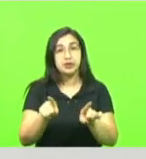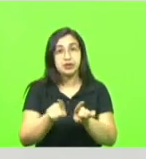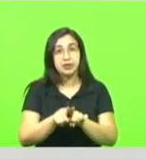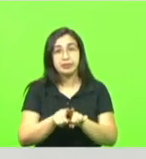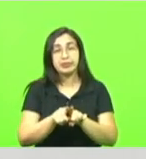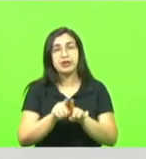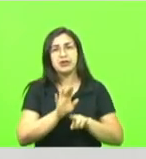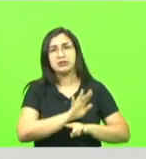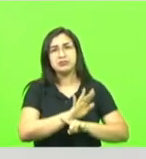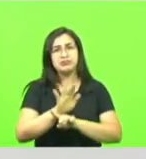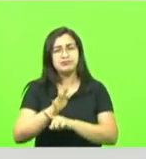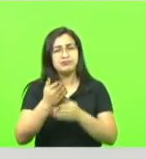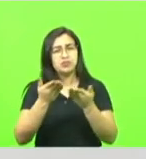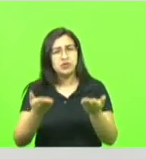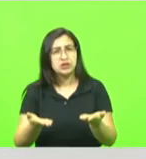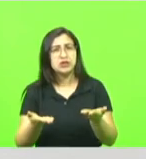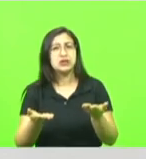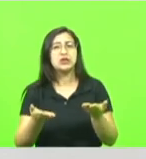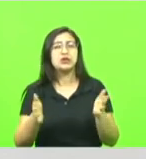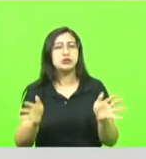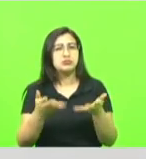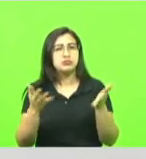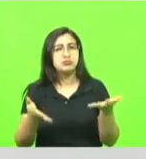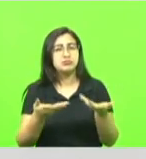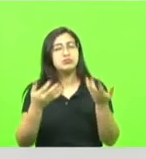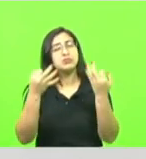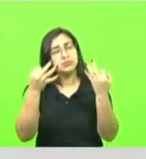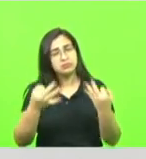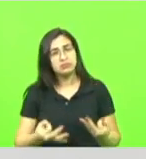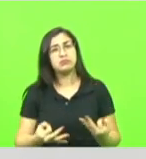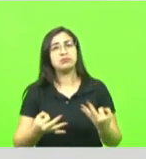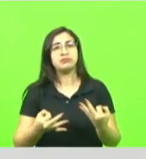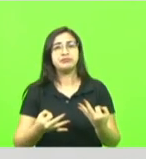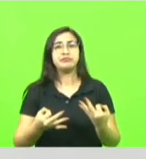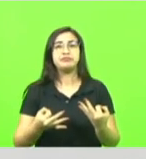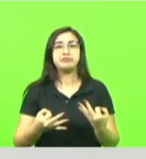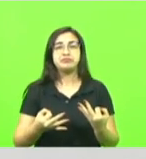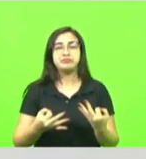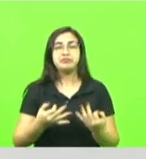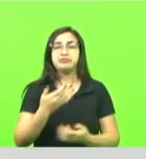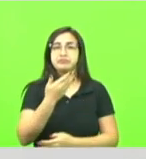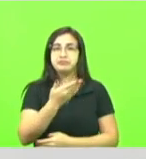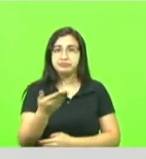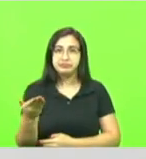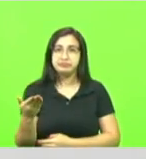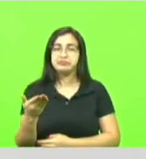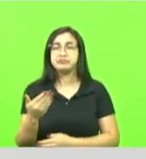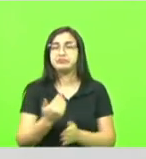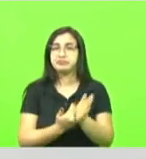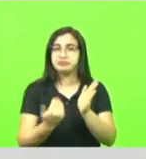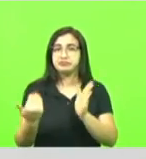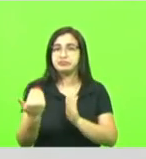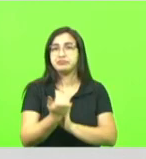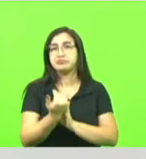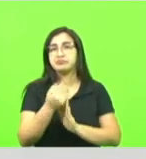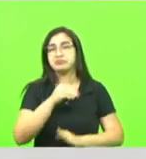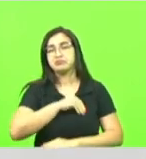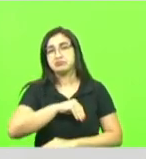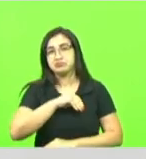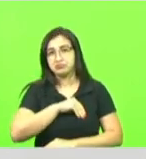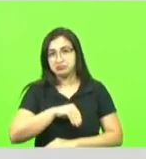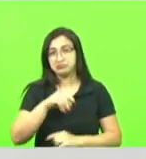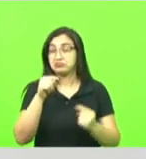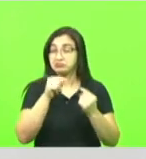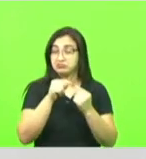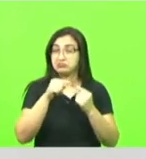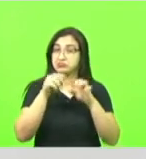os demais parlamentares, é o justo e é o certo darmos aos nossos praças o aumento linear para que isso seja significativo e seja